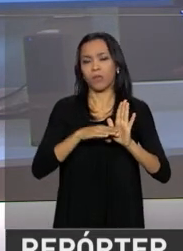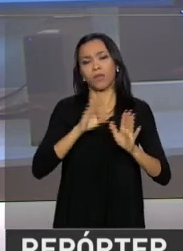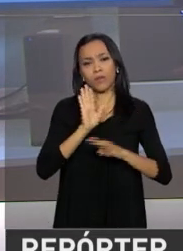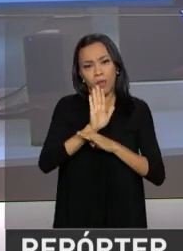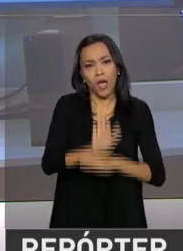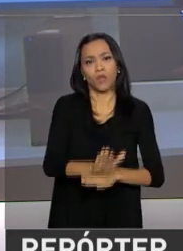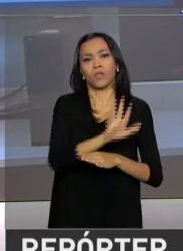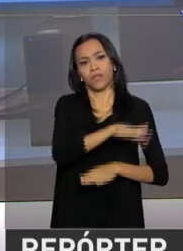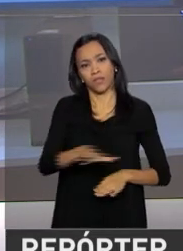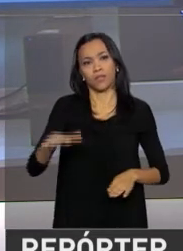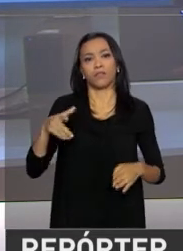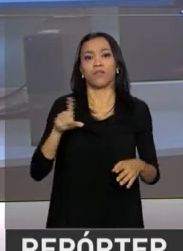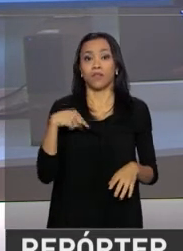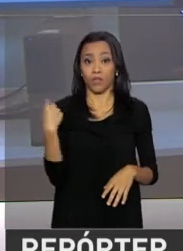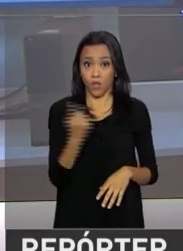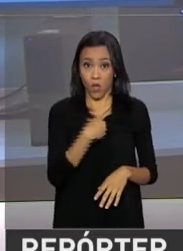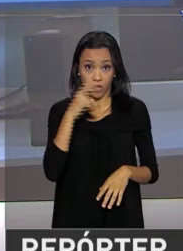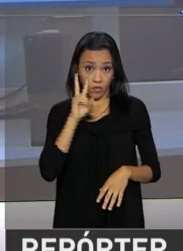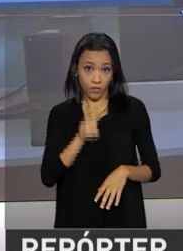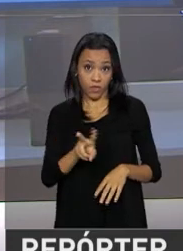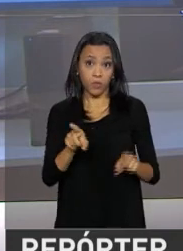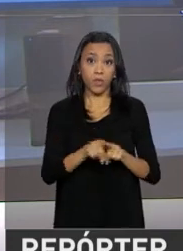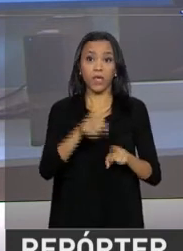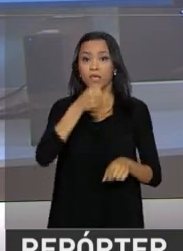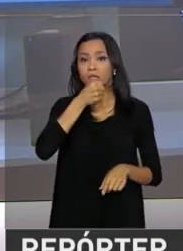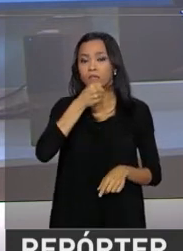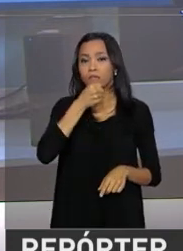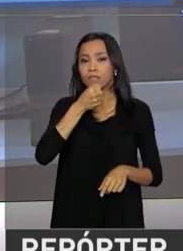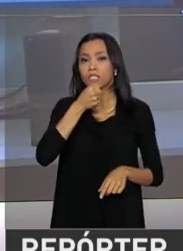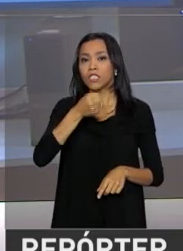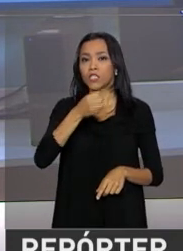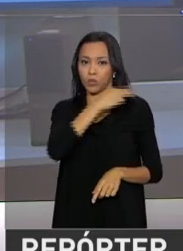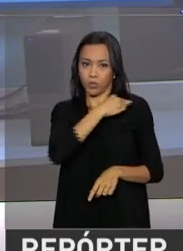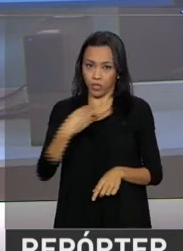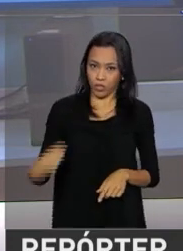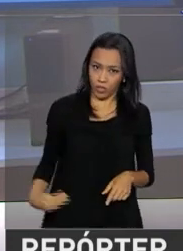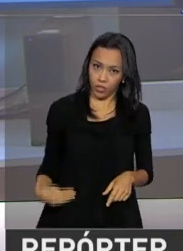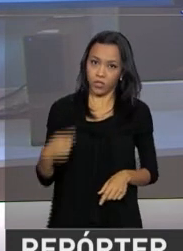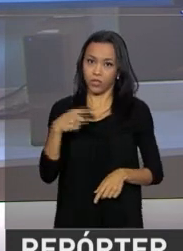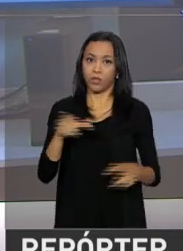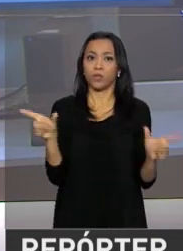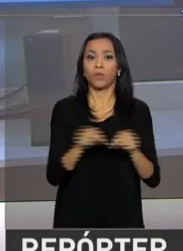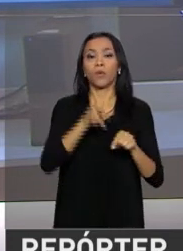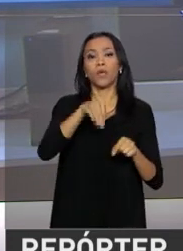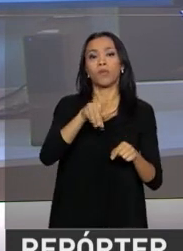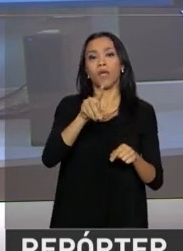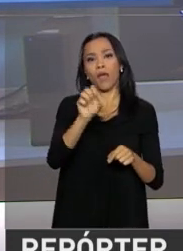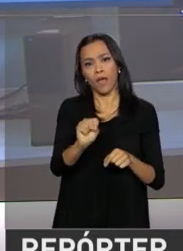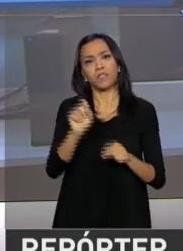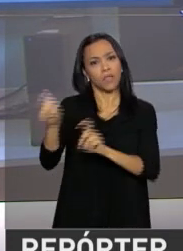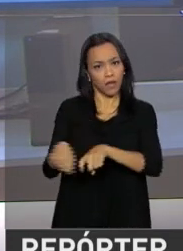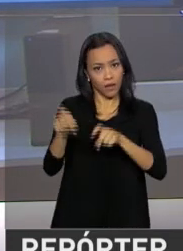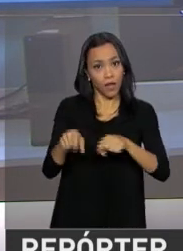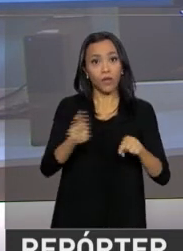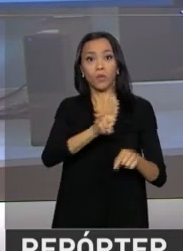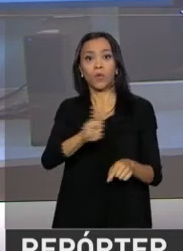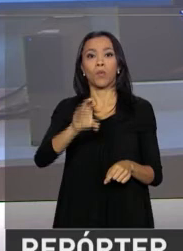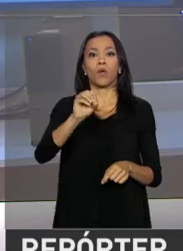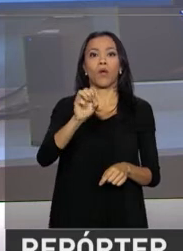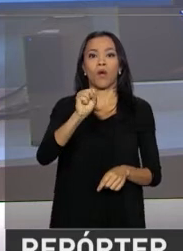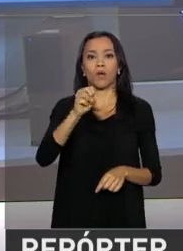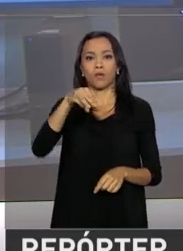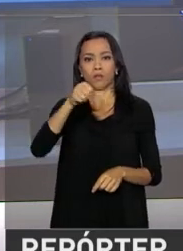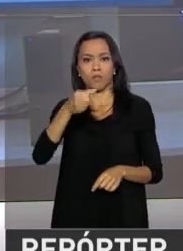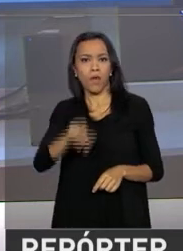crianças nós vimos a entrevista do ministro do desenvolvimento social e agrário osmar terra ele